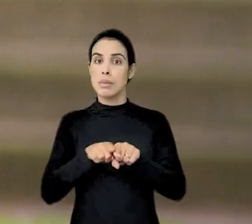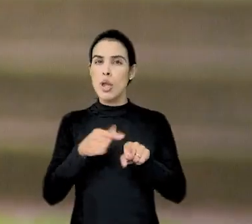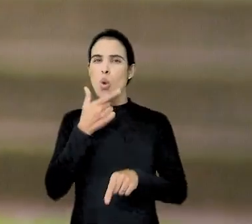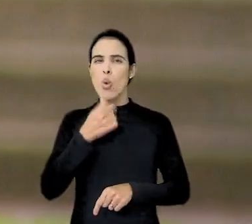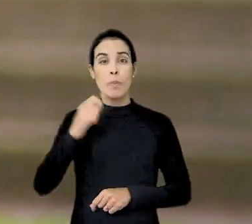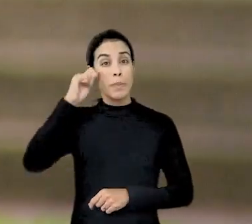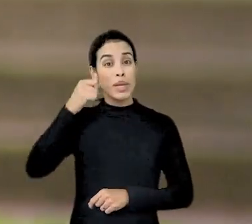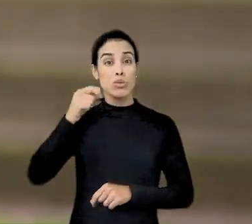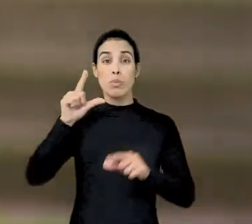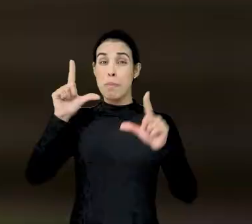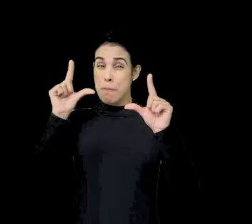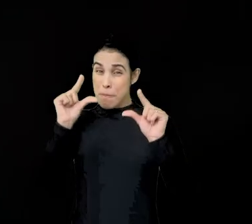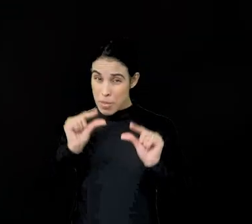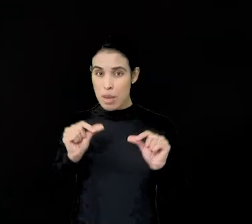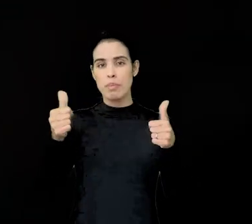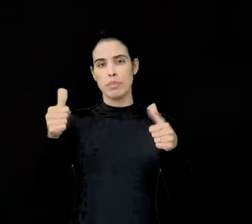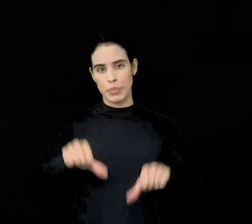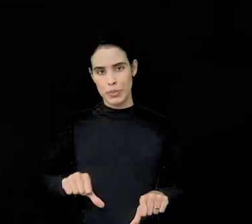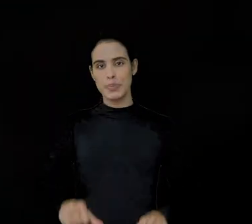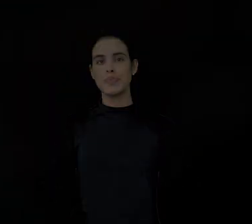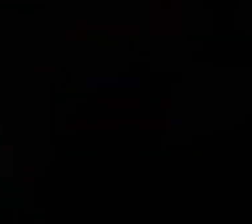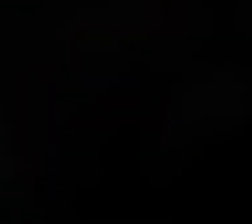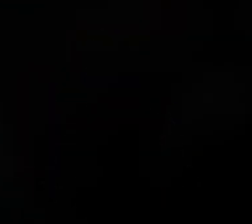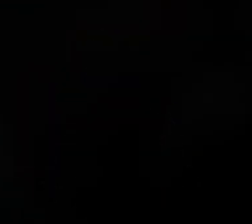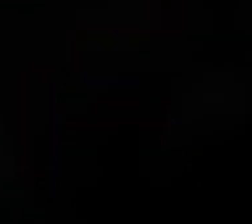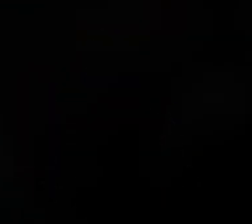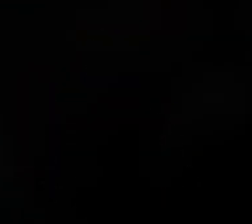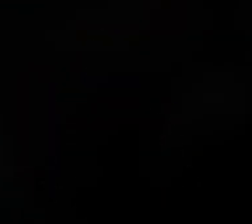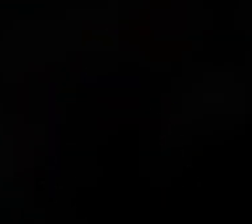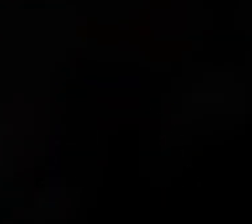menos ainda do que o homem preto.